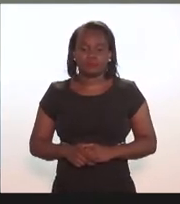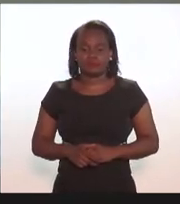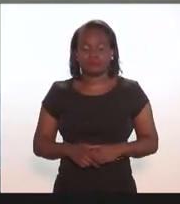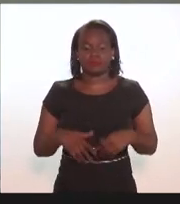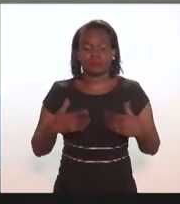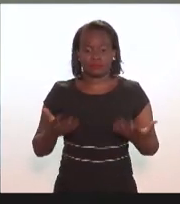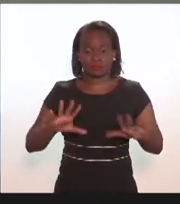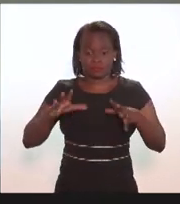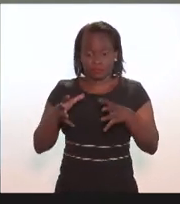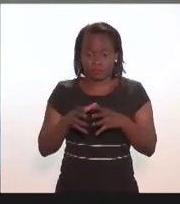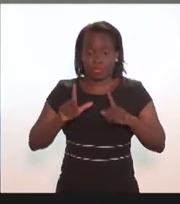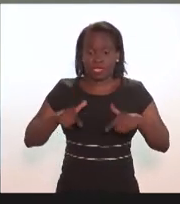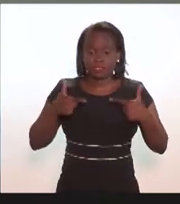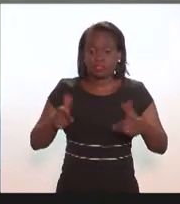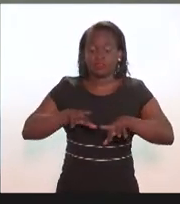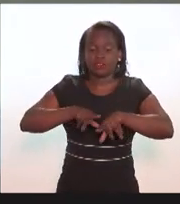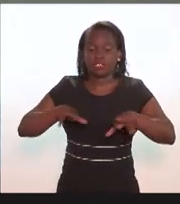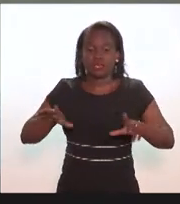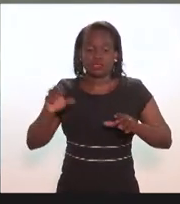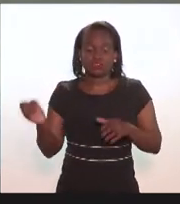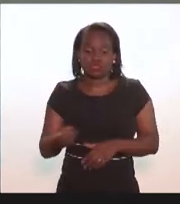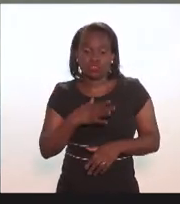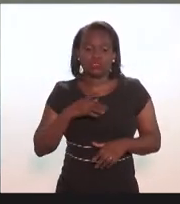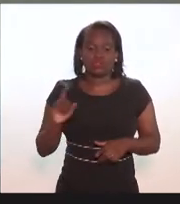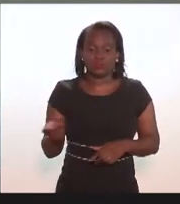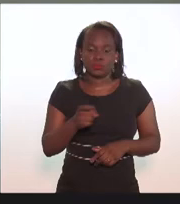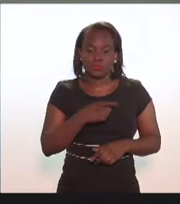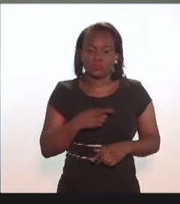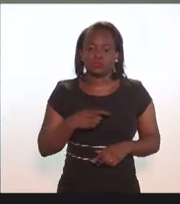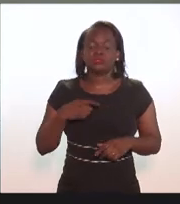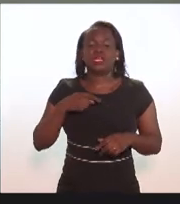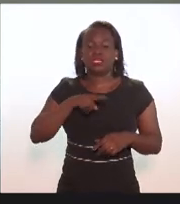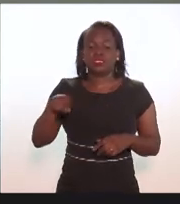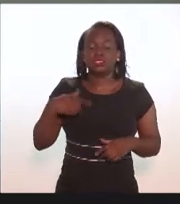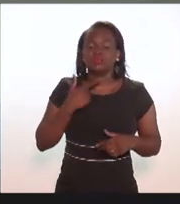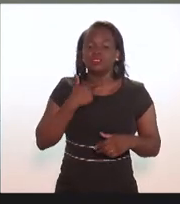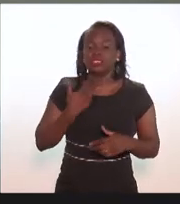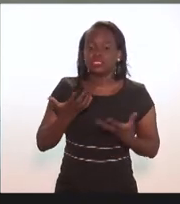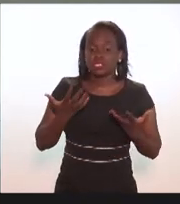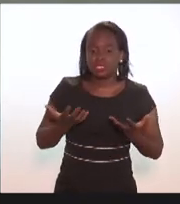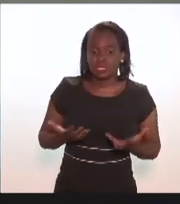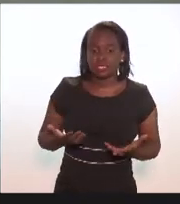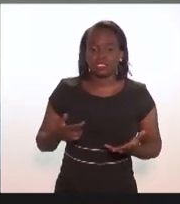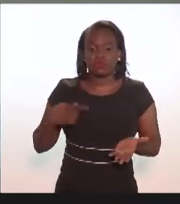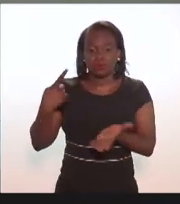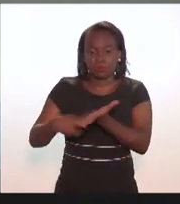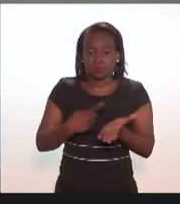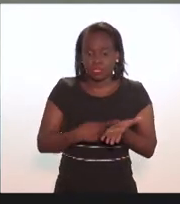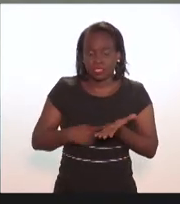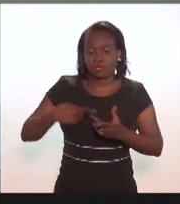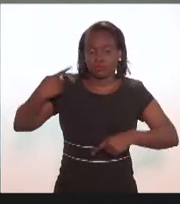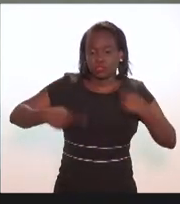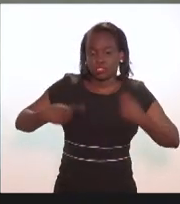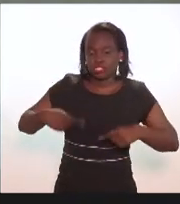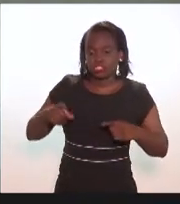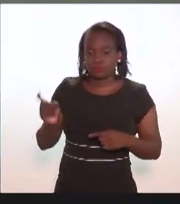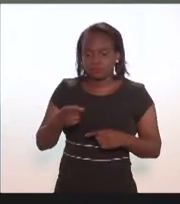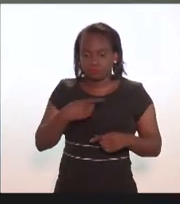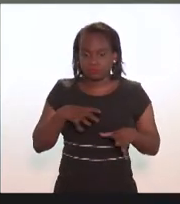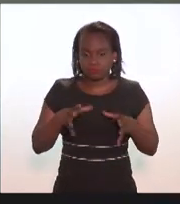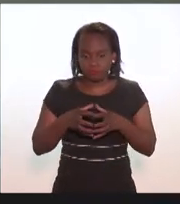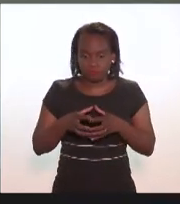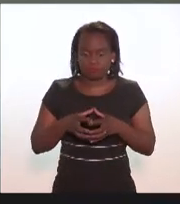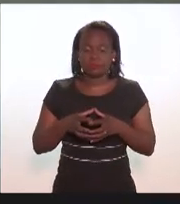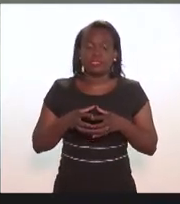No conjunto de ações de modernização tributária, a gente pretende lançar um comitê de política tributária, onde a